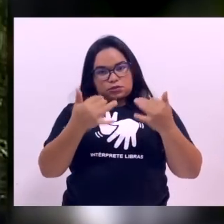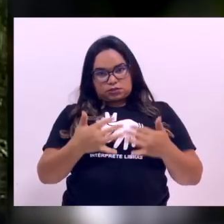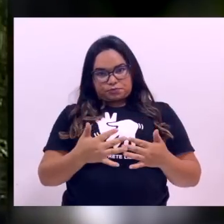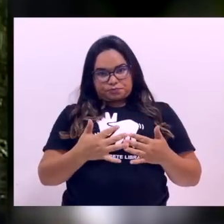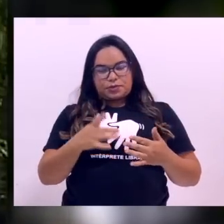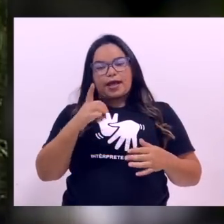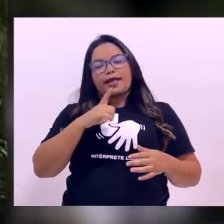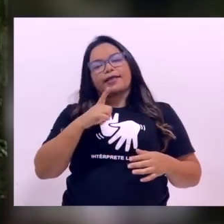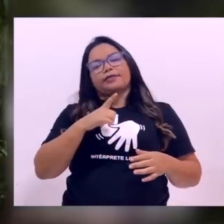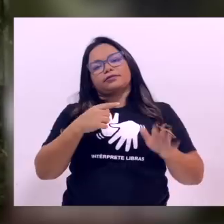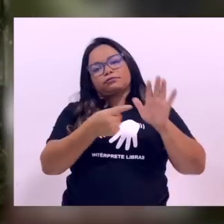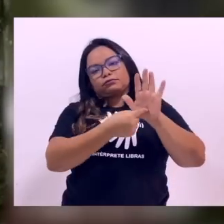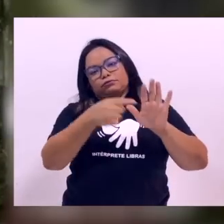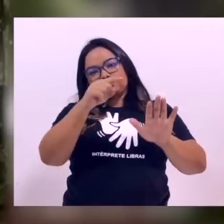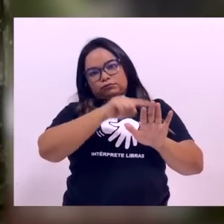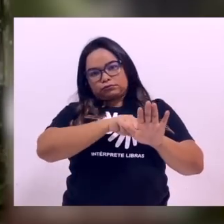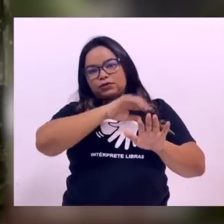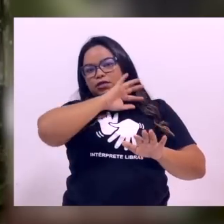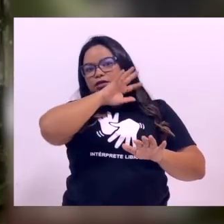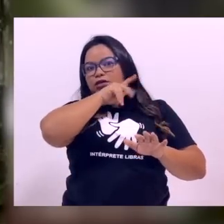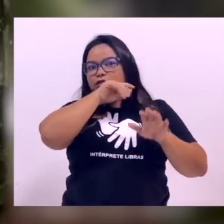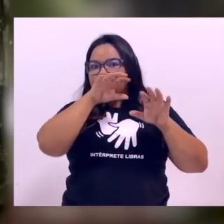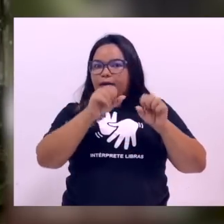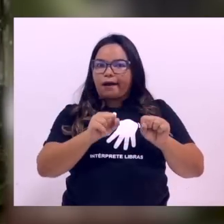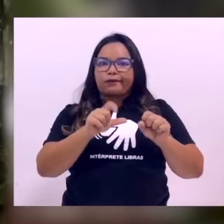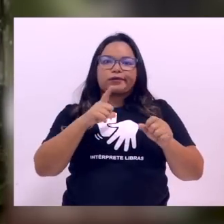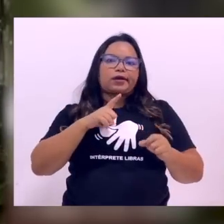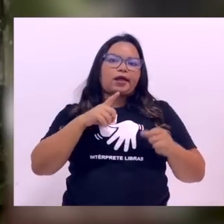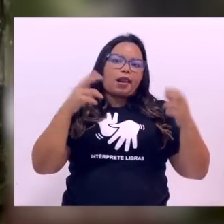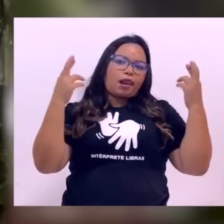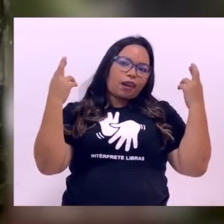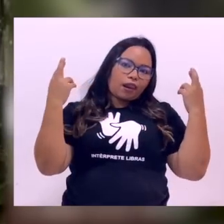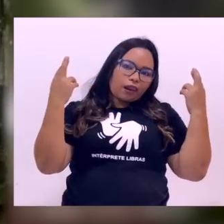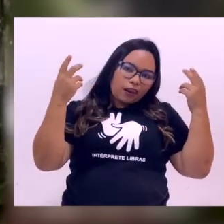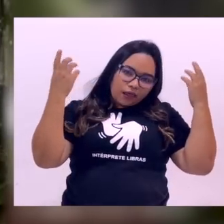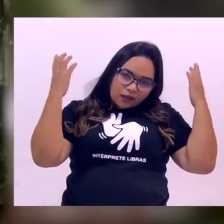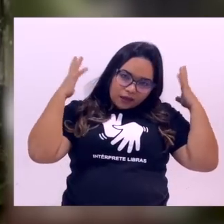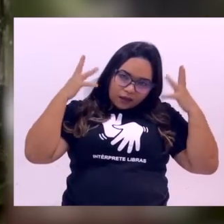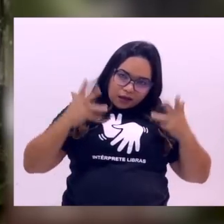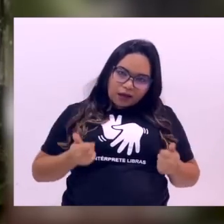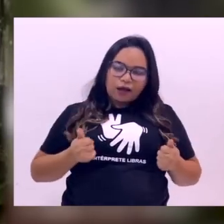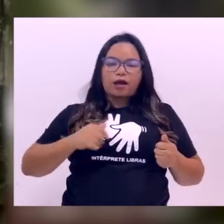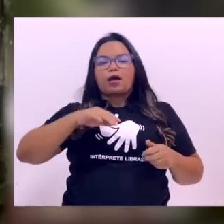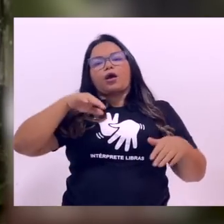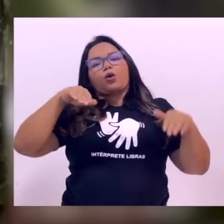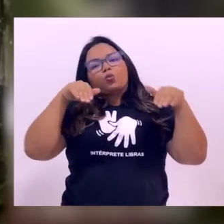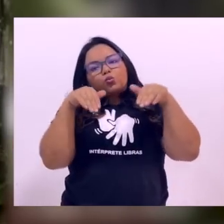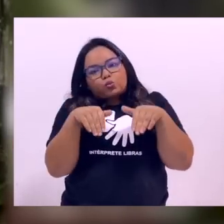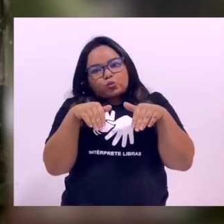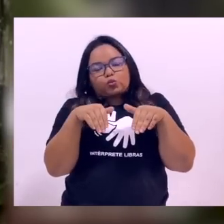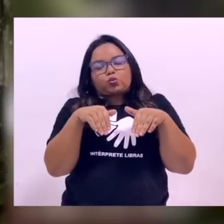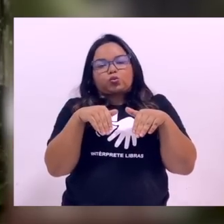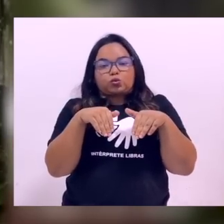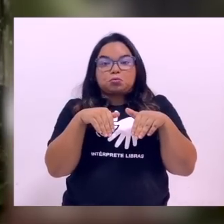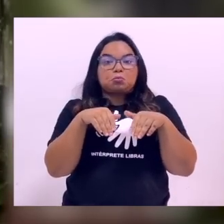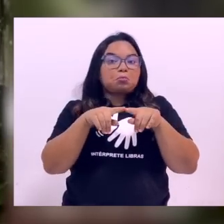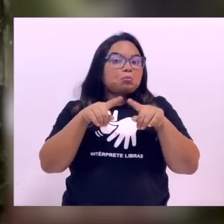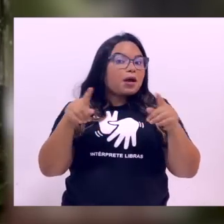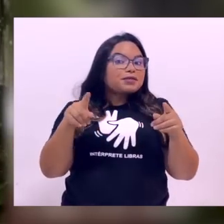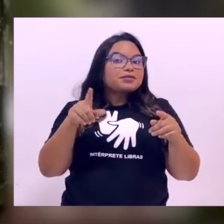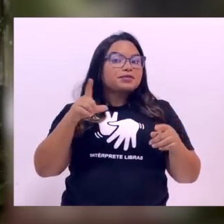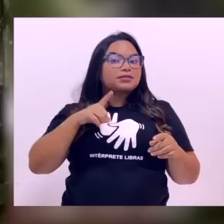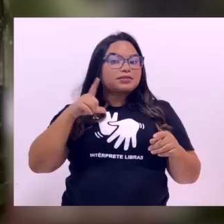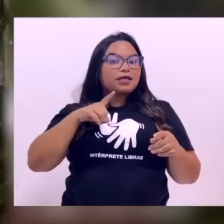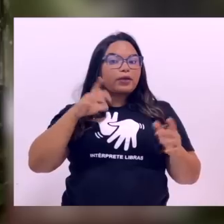Bíblia usa símbolos de animais, usa, por exemplo, leões e ursos e coisas assim. Agora,